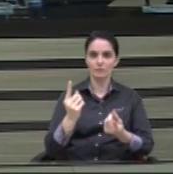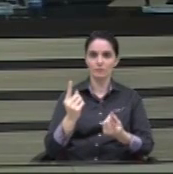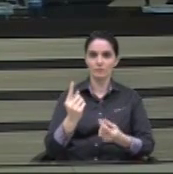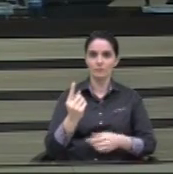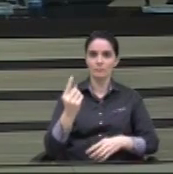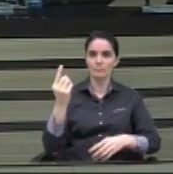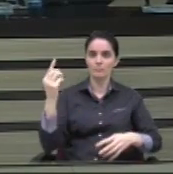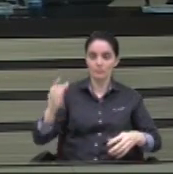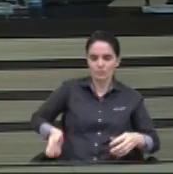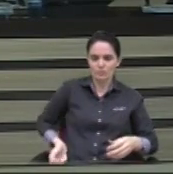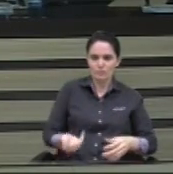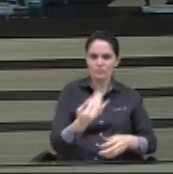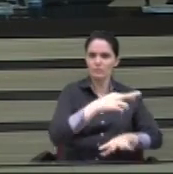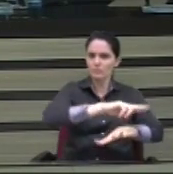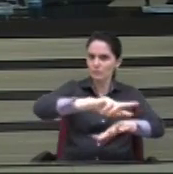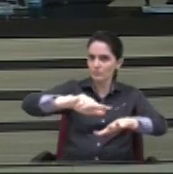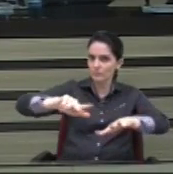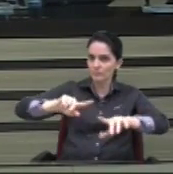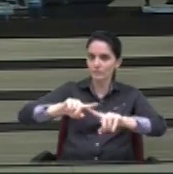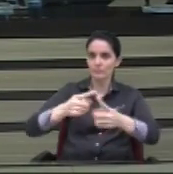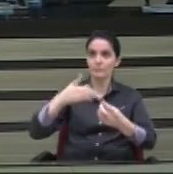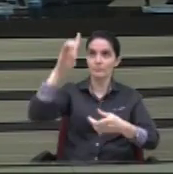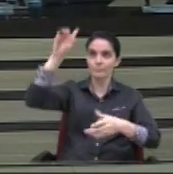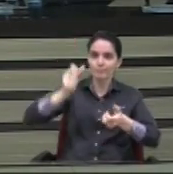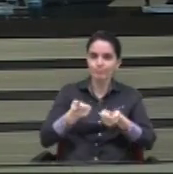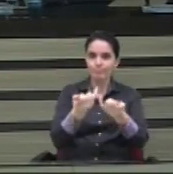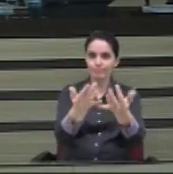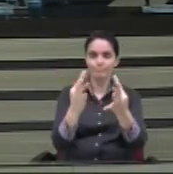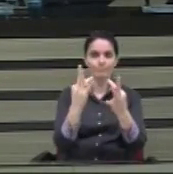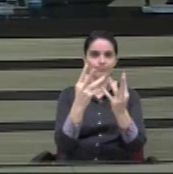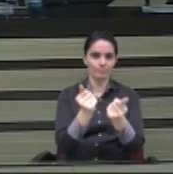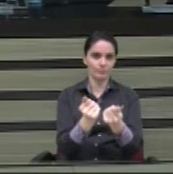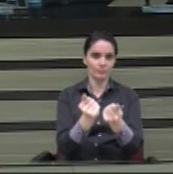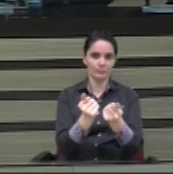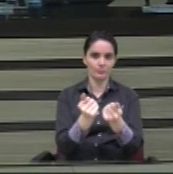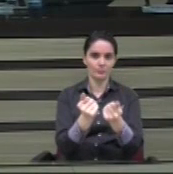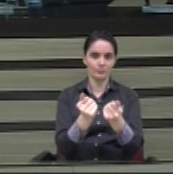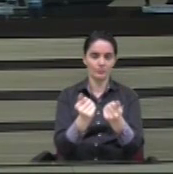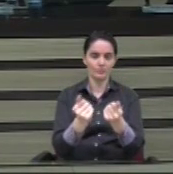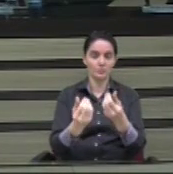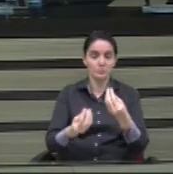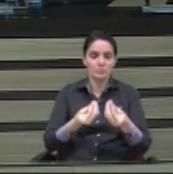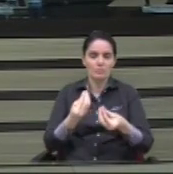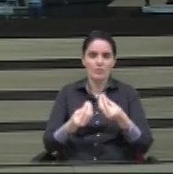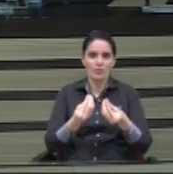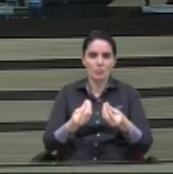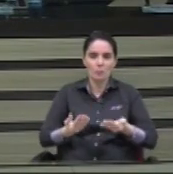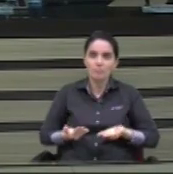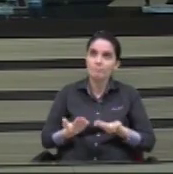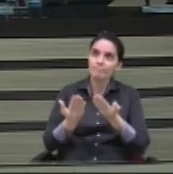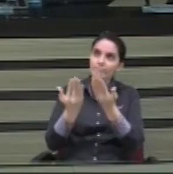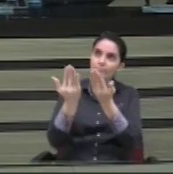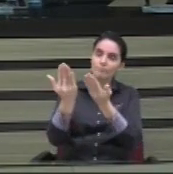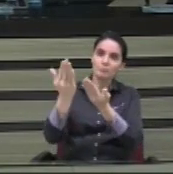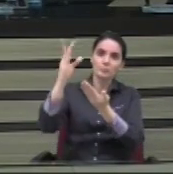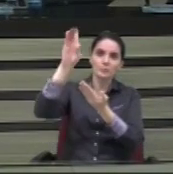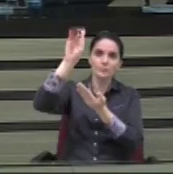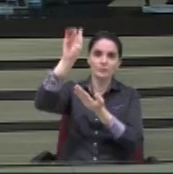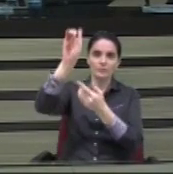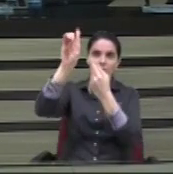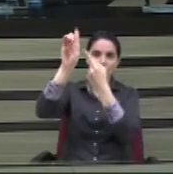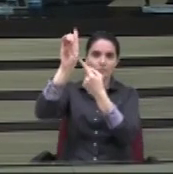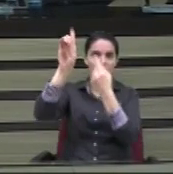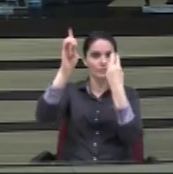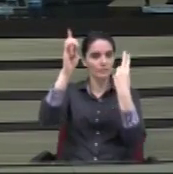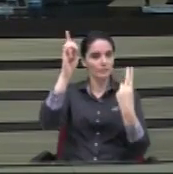esses dons. Existem maneiras diferentes de servir, mas o Senhor que servimos é o mesmo.